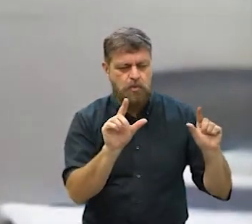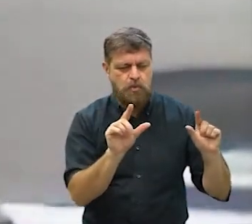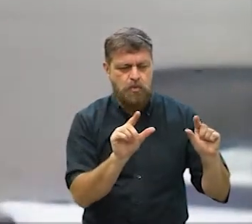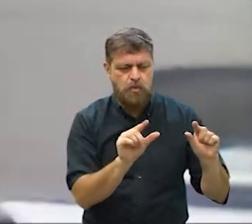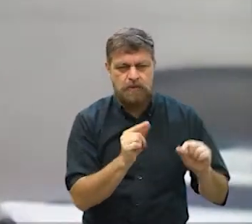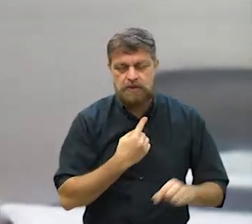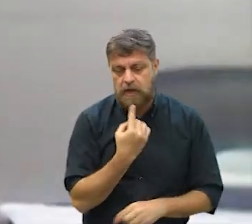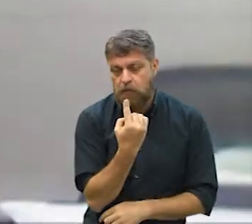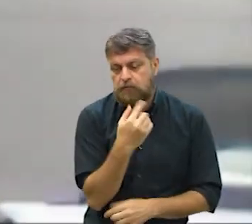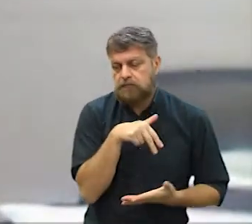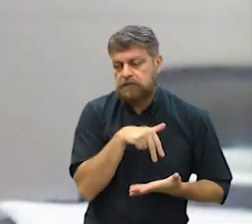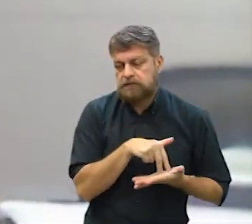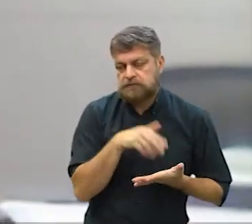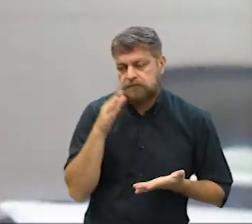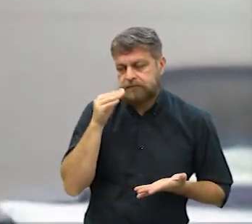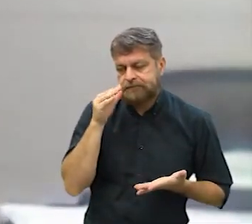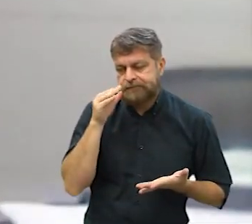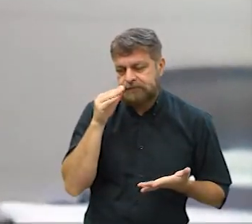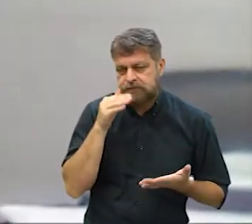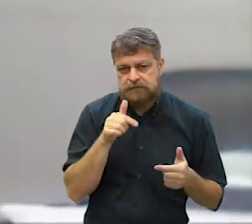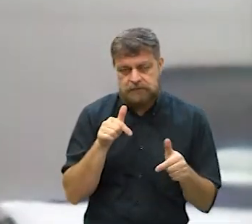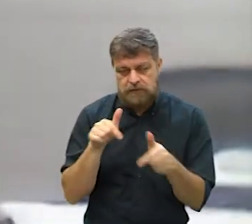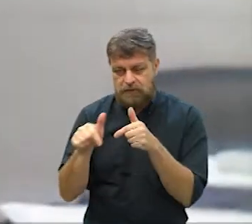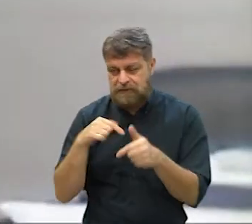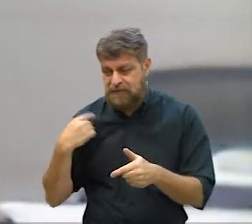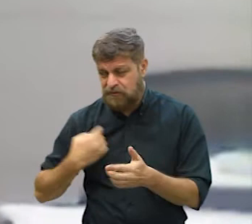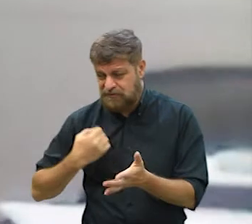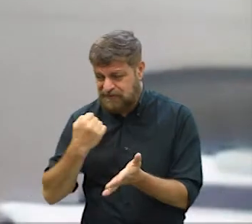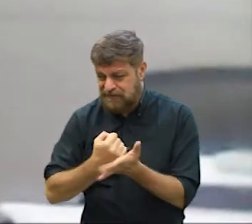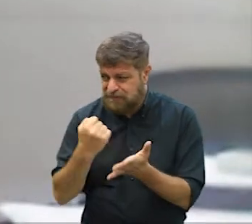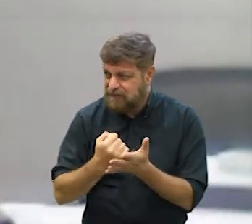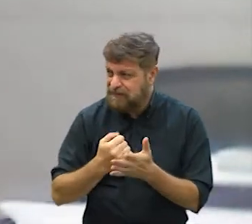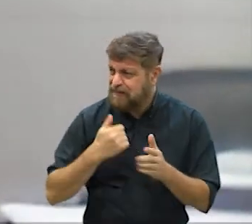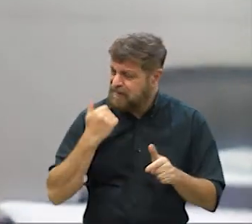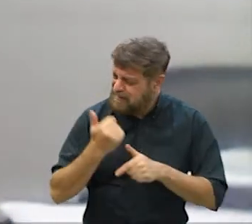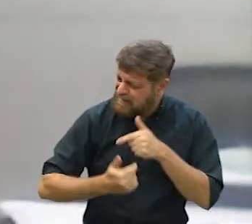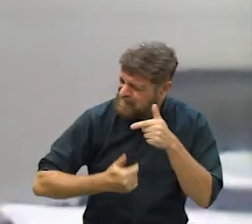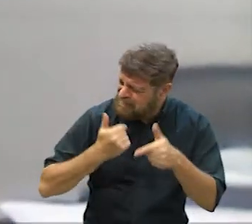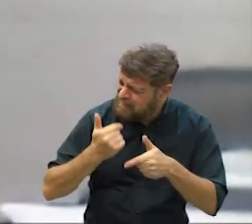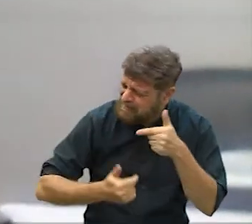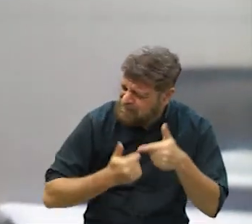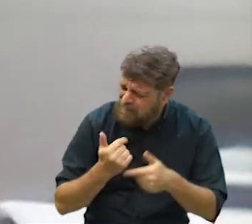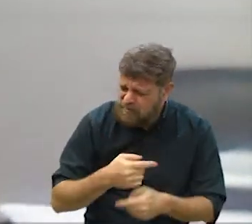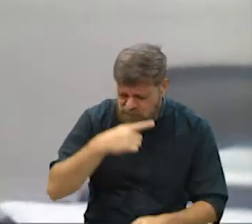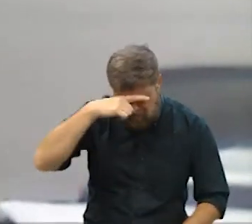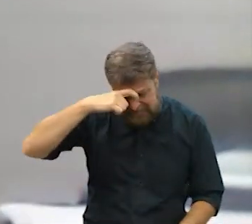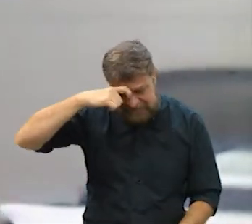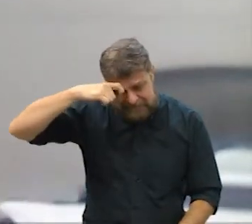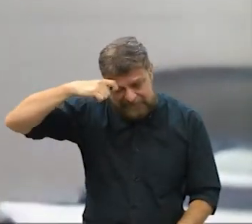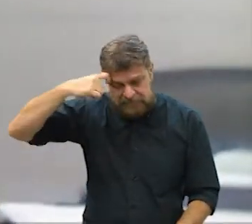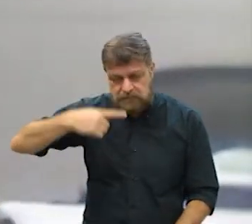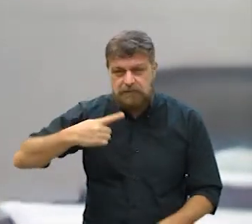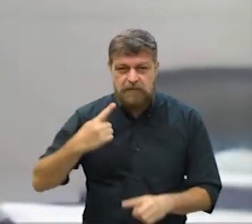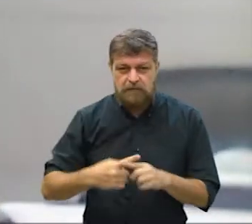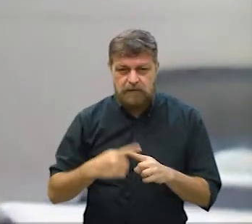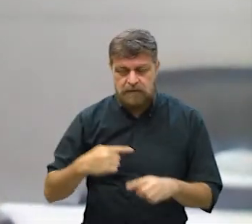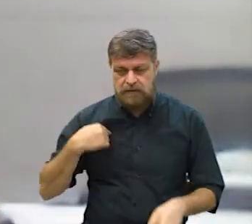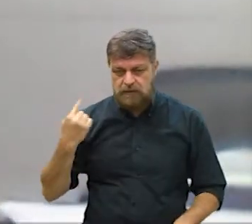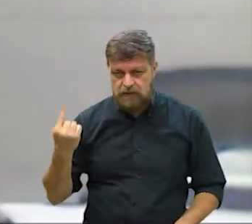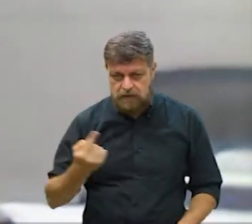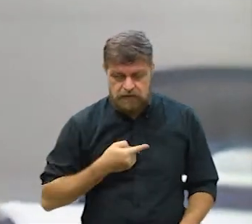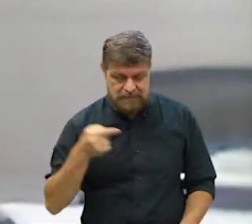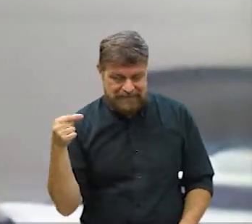só tinha um plantão lá, né? E esse trabalho nosso de matrícula é um trabalho terrível, porque você